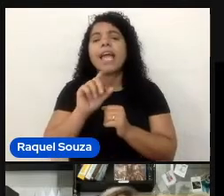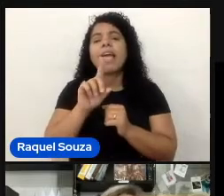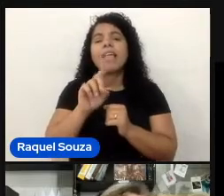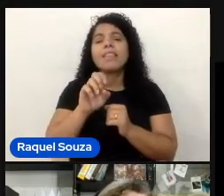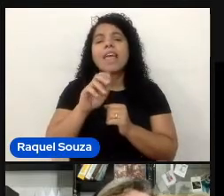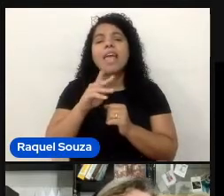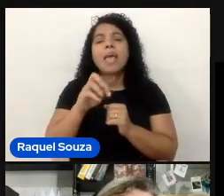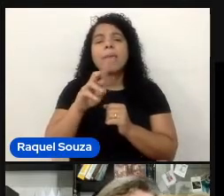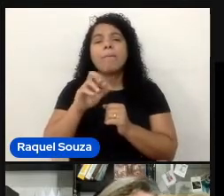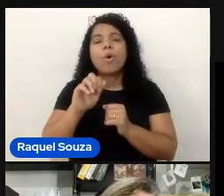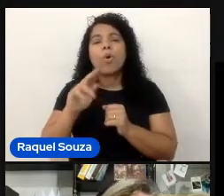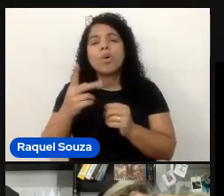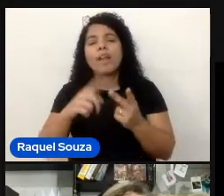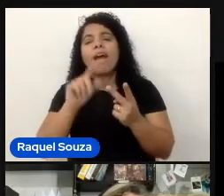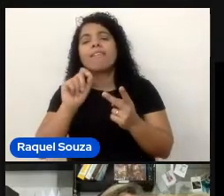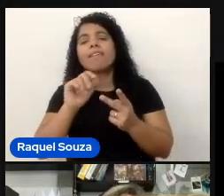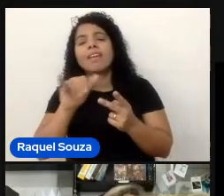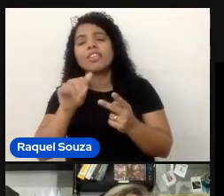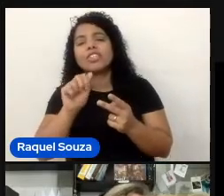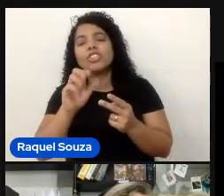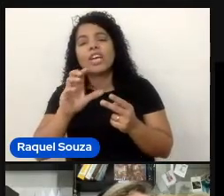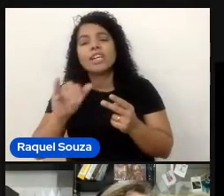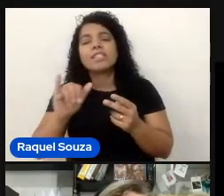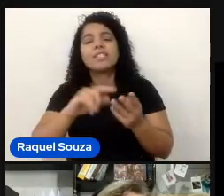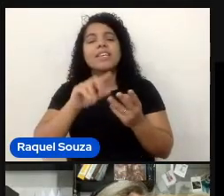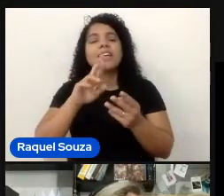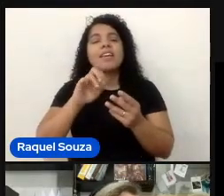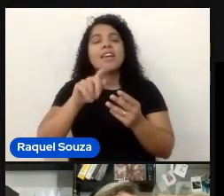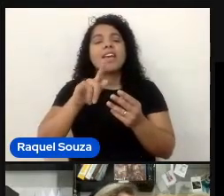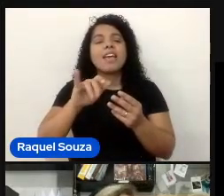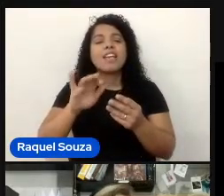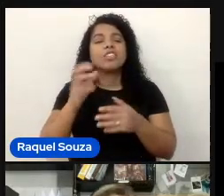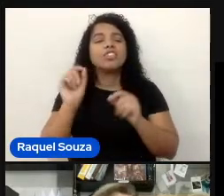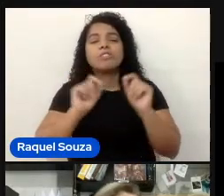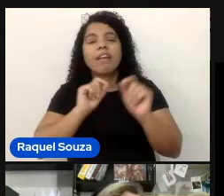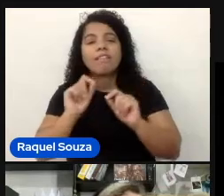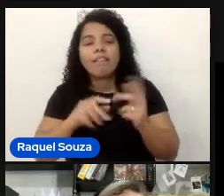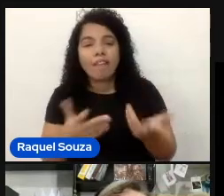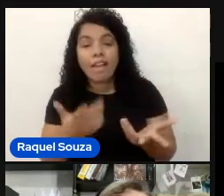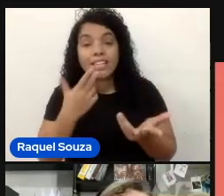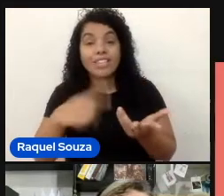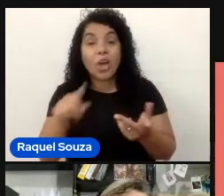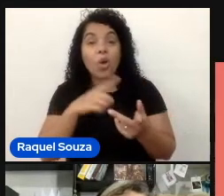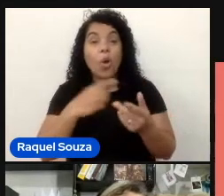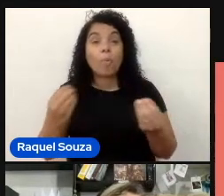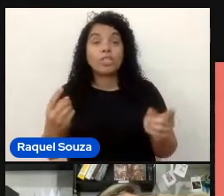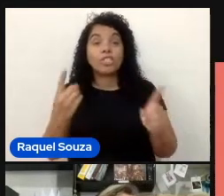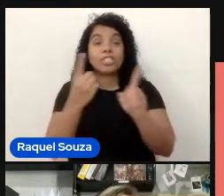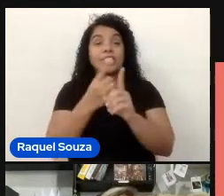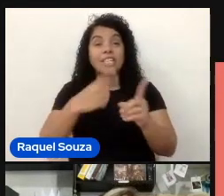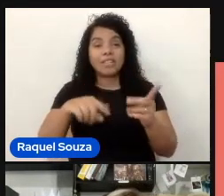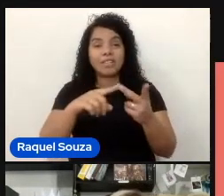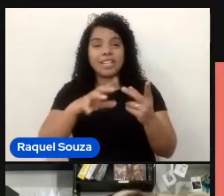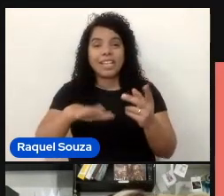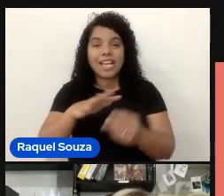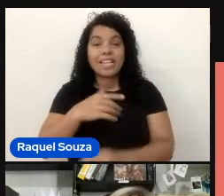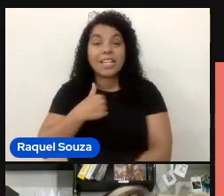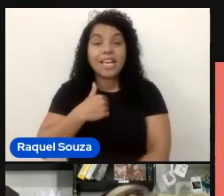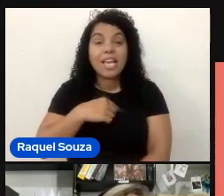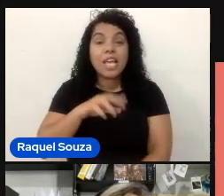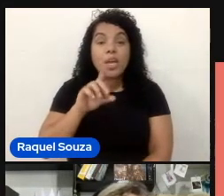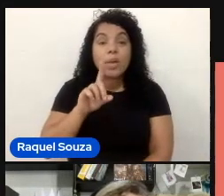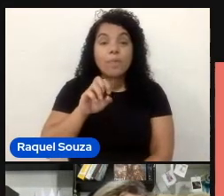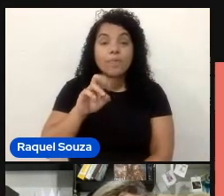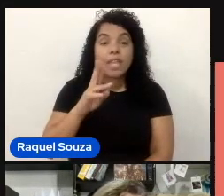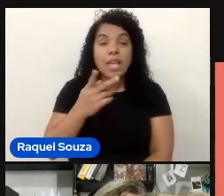é a Jace, quem é a Regi, um pouquinho de como a gente se conheceu aqui, que a gente se bateu na área. Eu, Débora Moura, sou